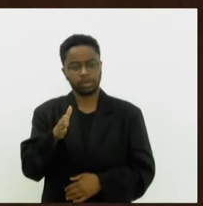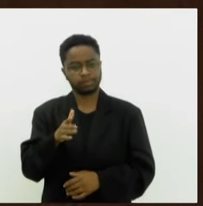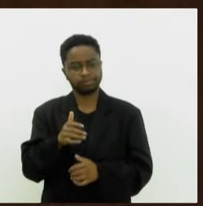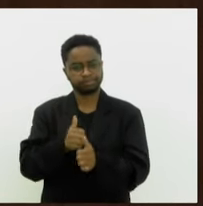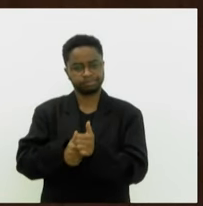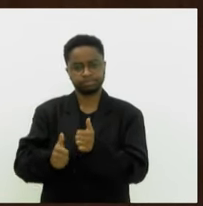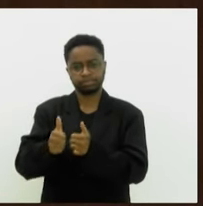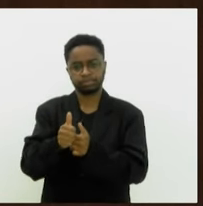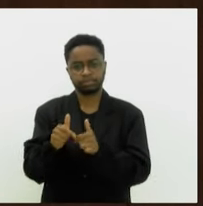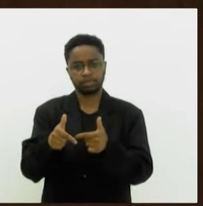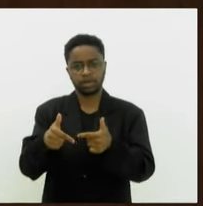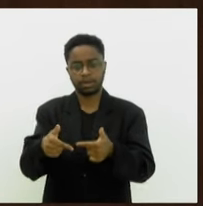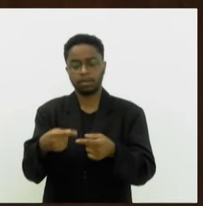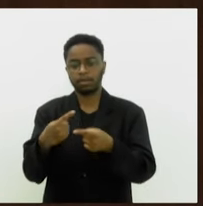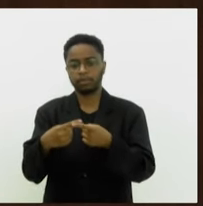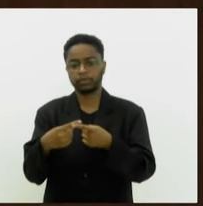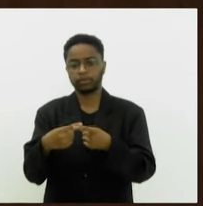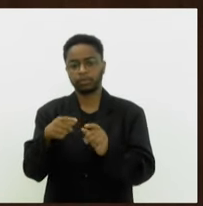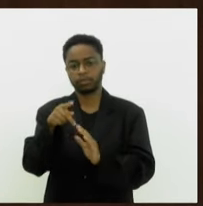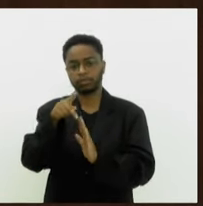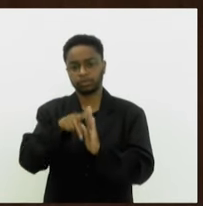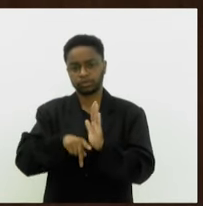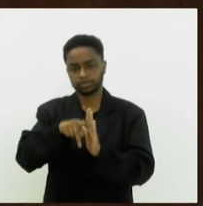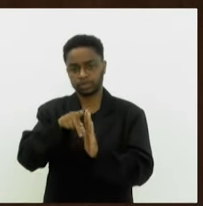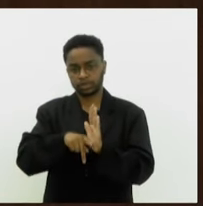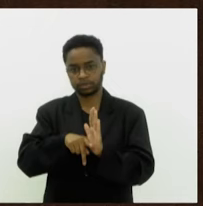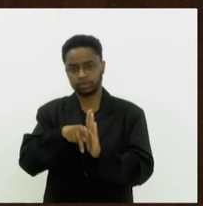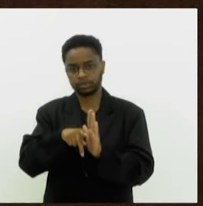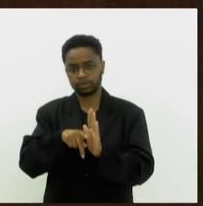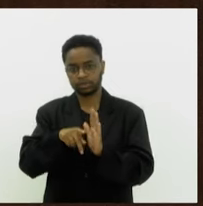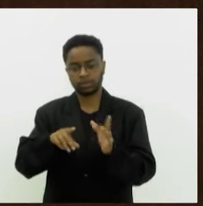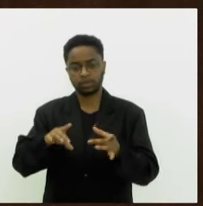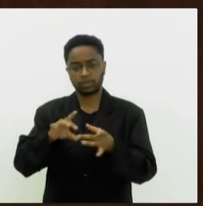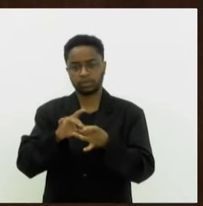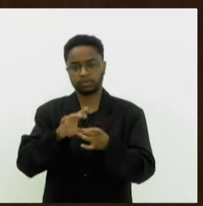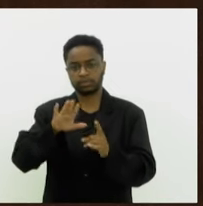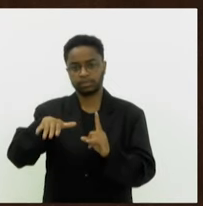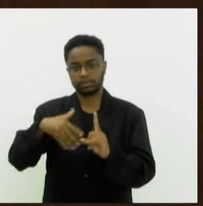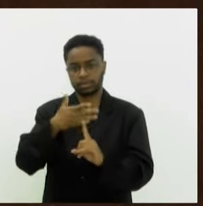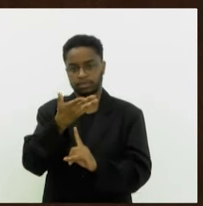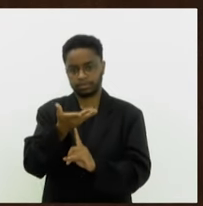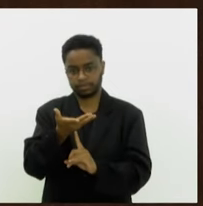este projeto tem uma vertente ambiental